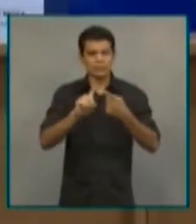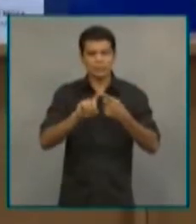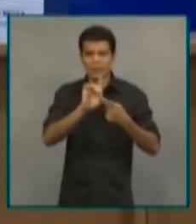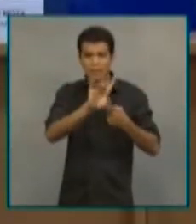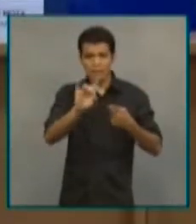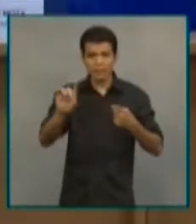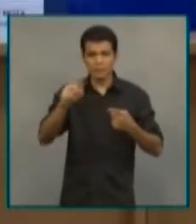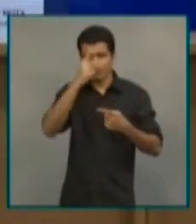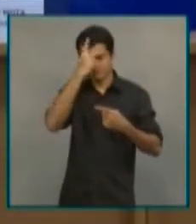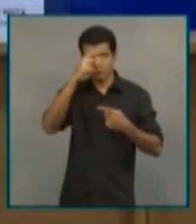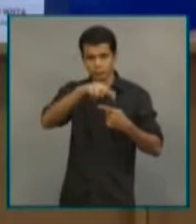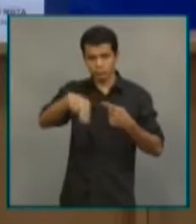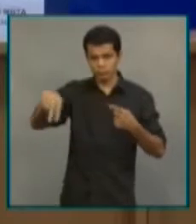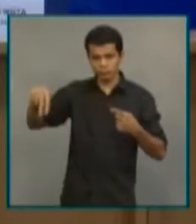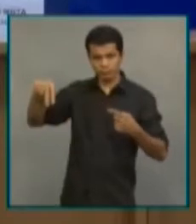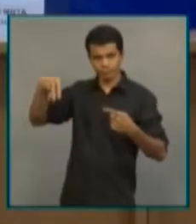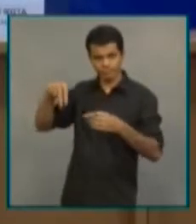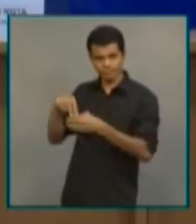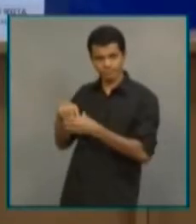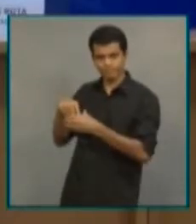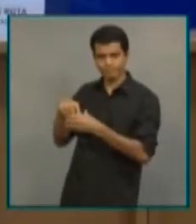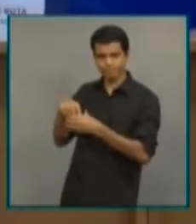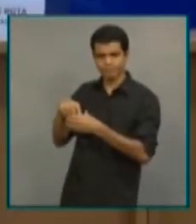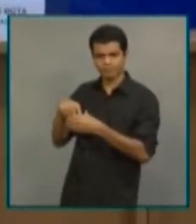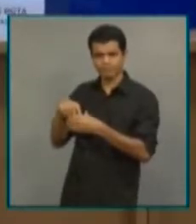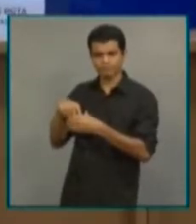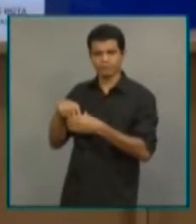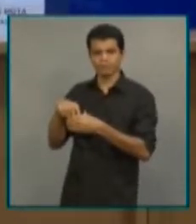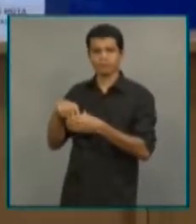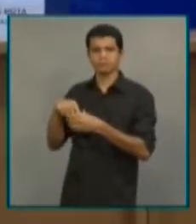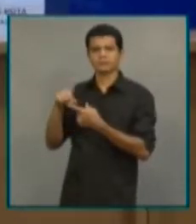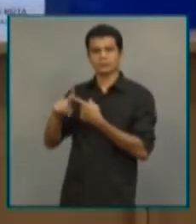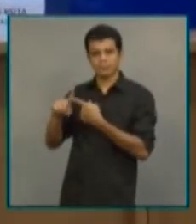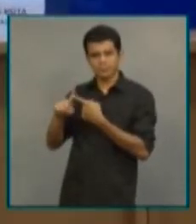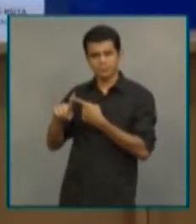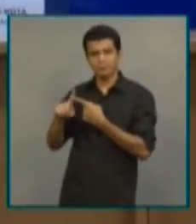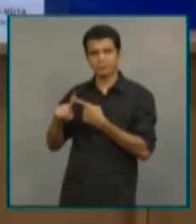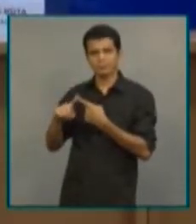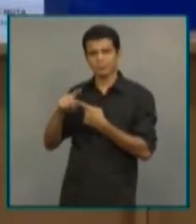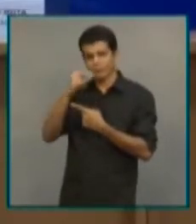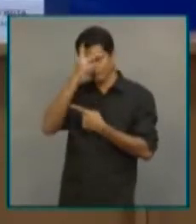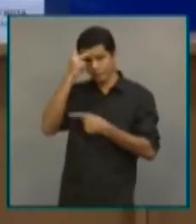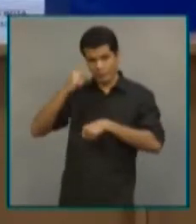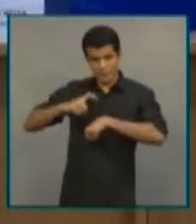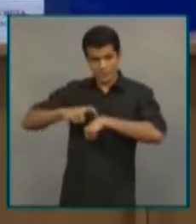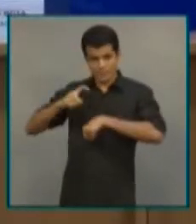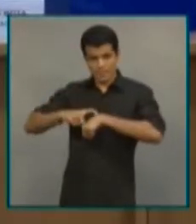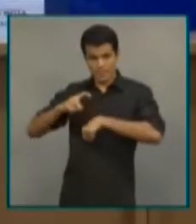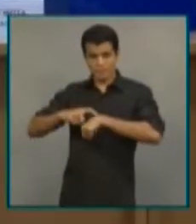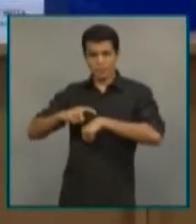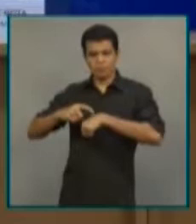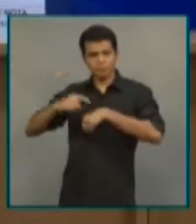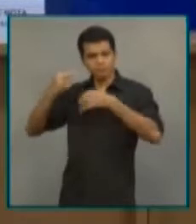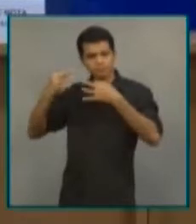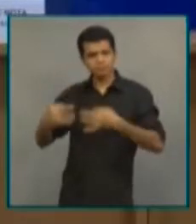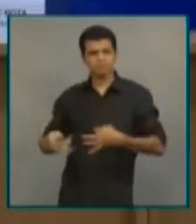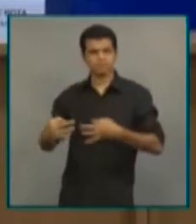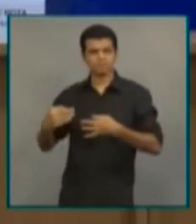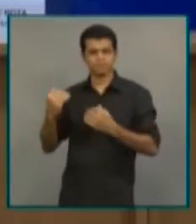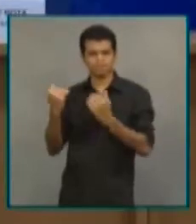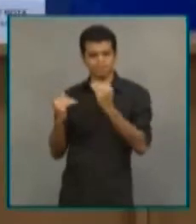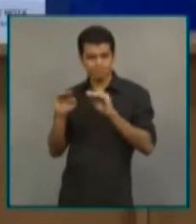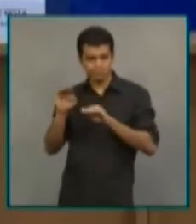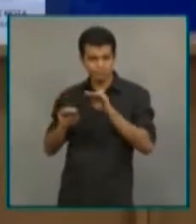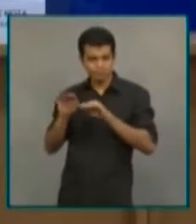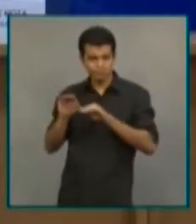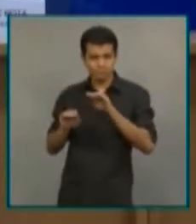ali é quem tem a oportunidade de o tempo não exceda e fique injusto de um para com o outro. Então, a gente pede que vá